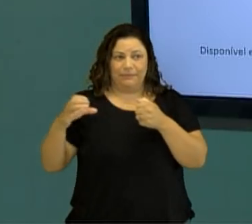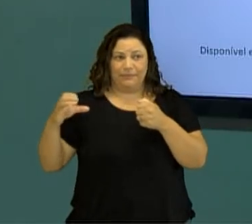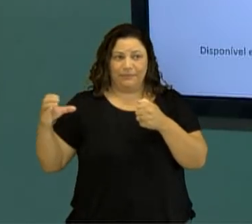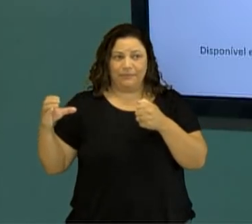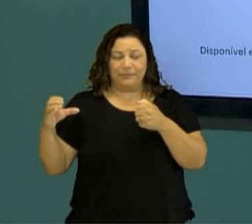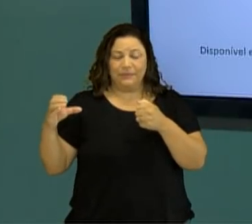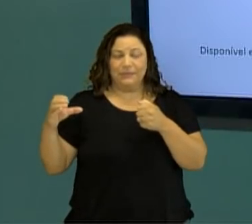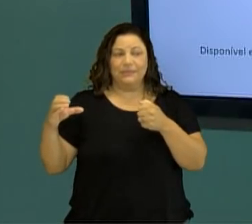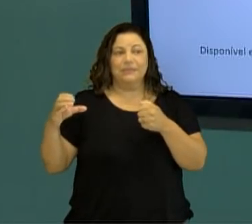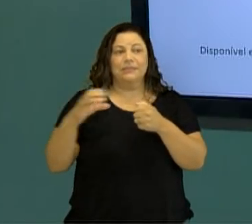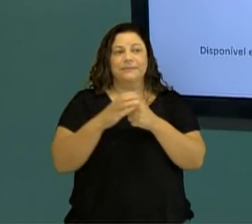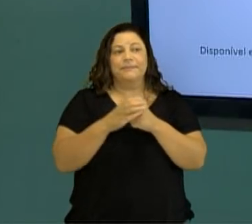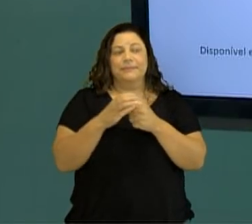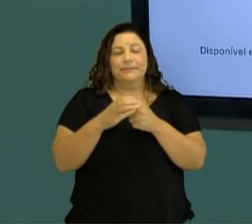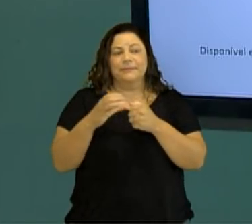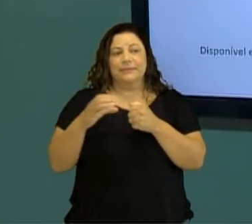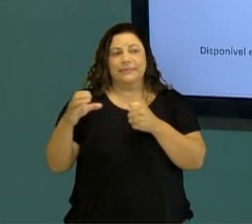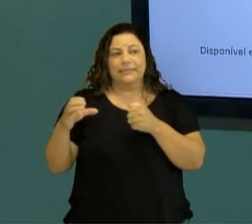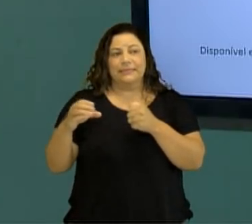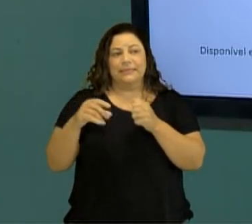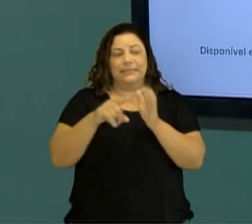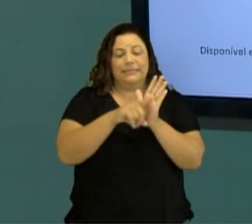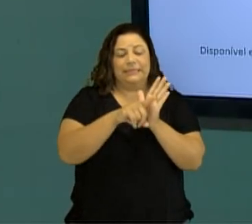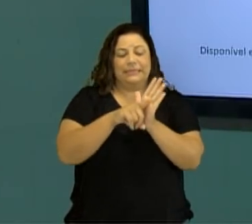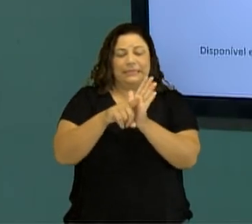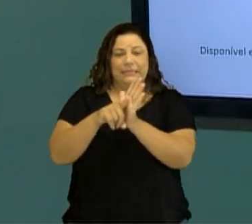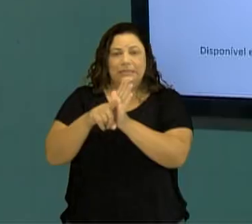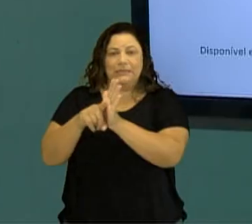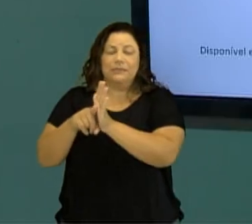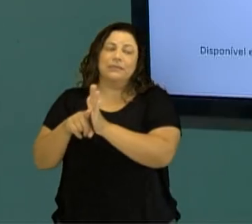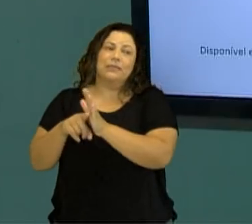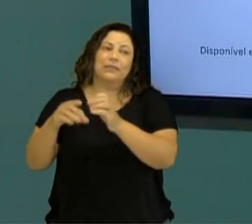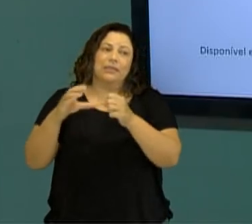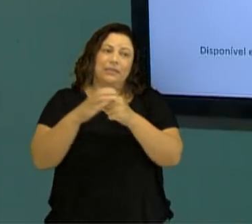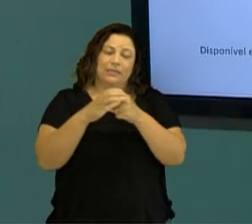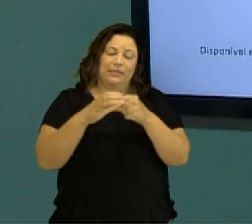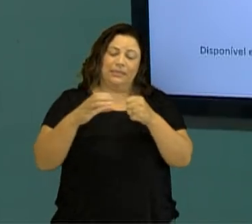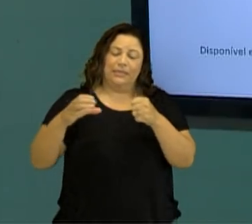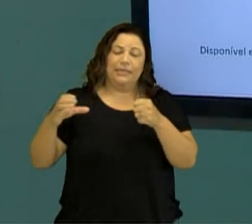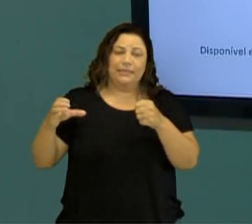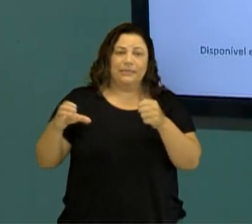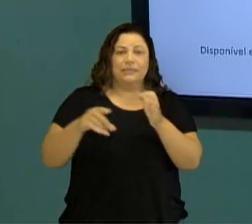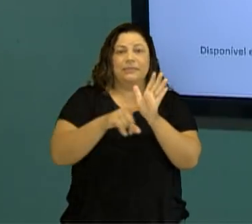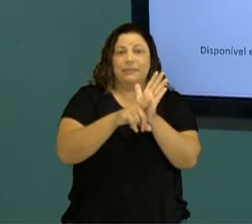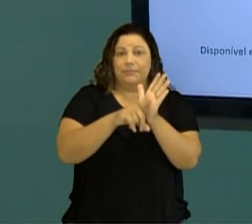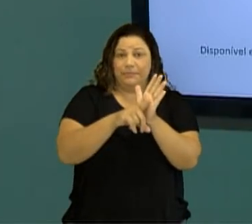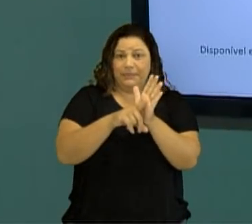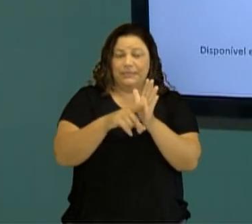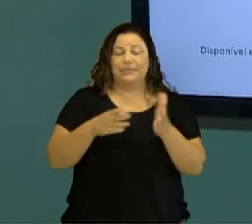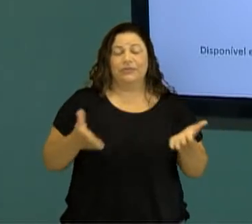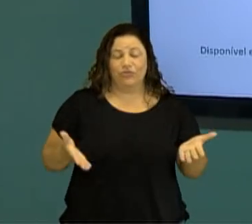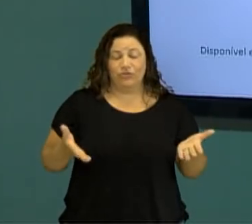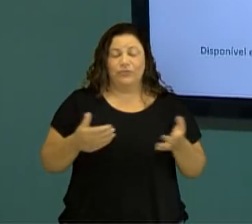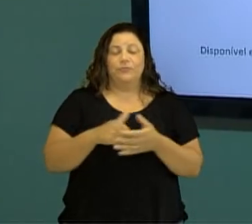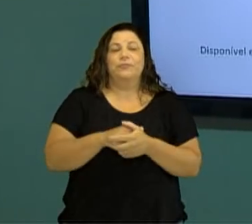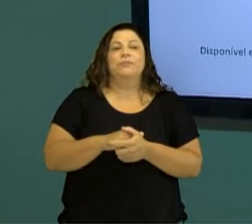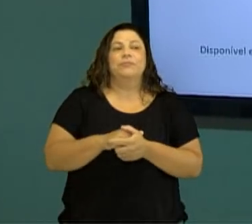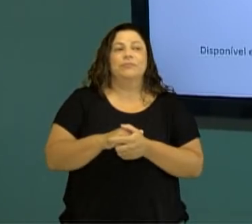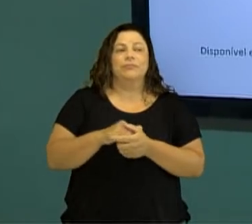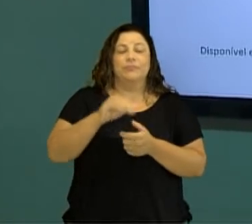eletrônicas e principalmente carga elétrica negativa, também conhecida